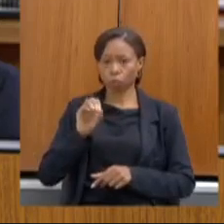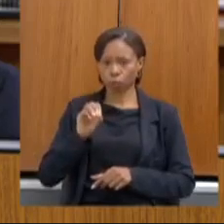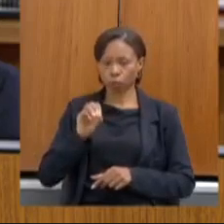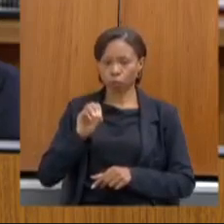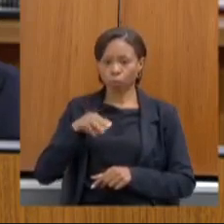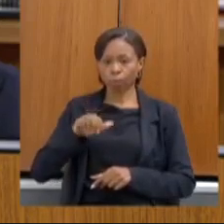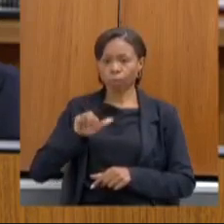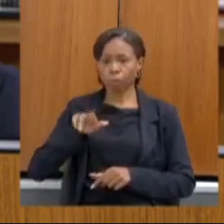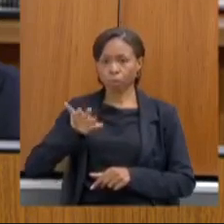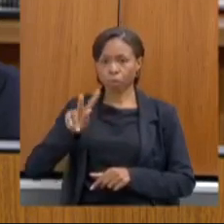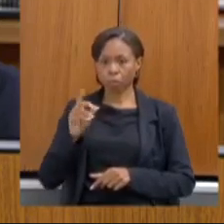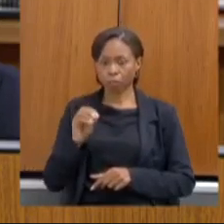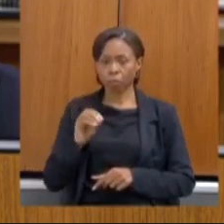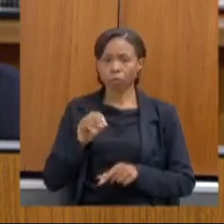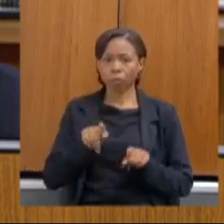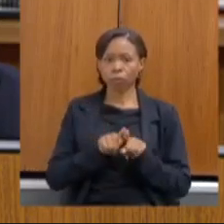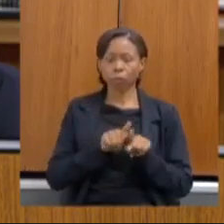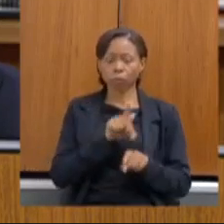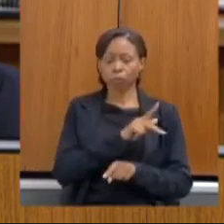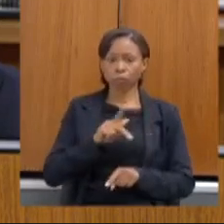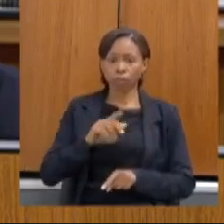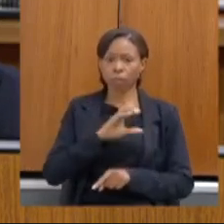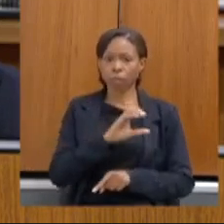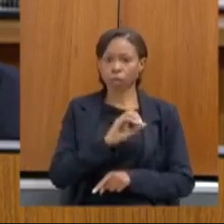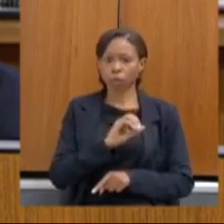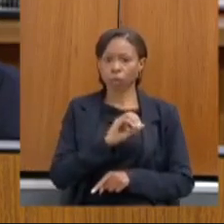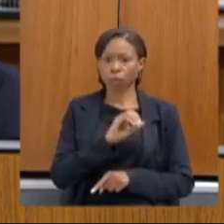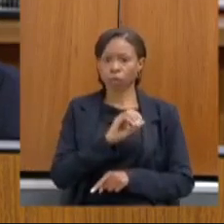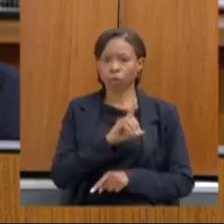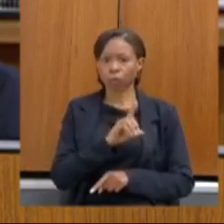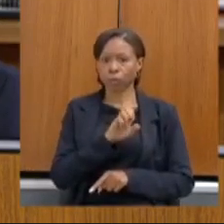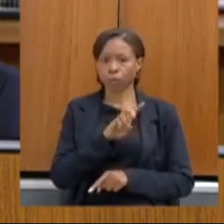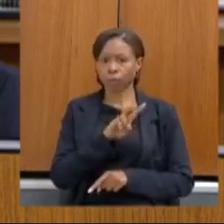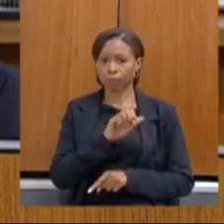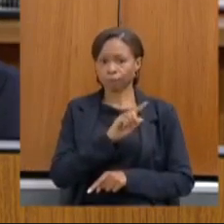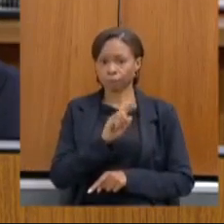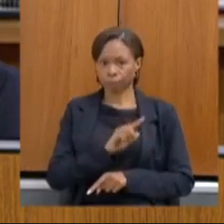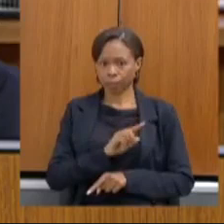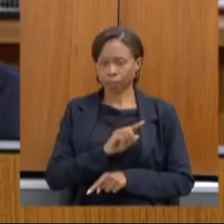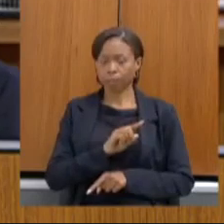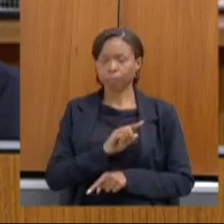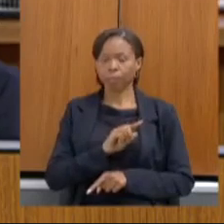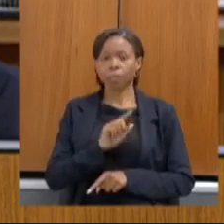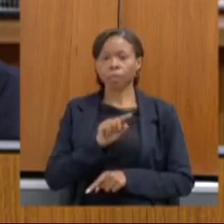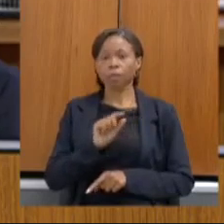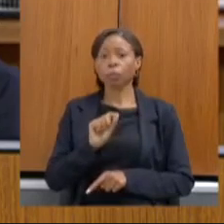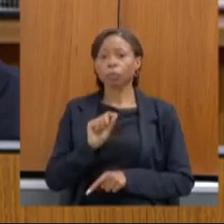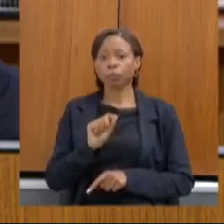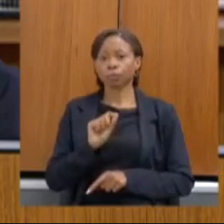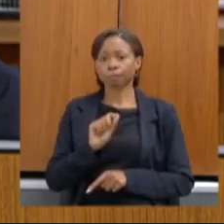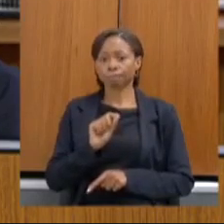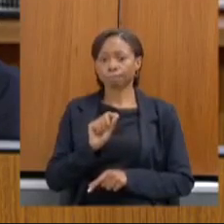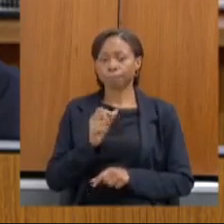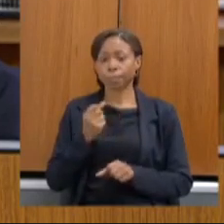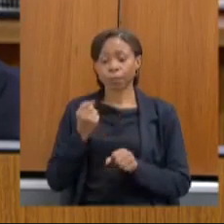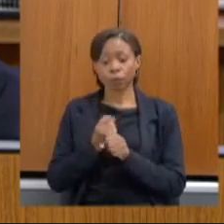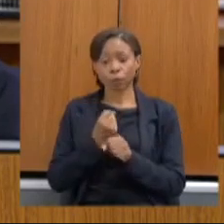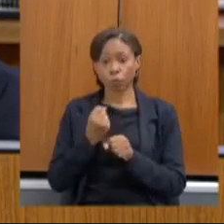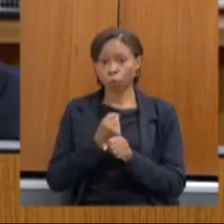da codevasf Marcelo para que possa né retomar as obras da